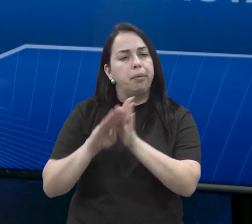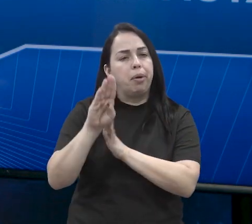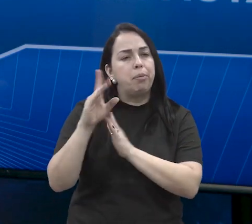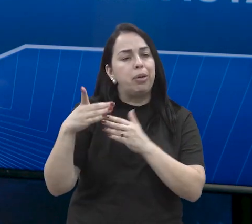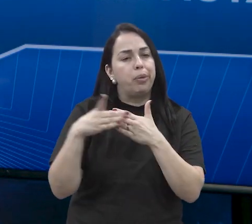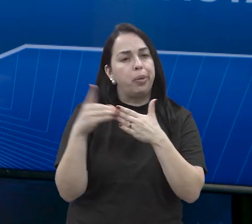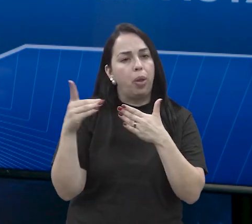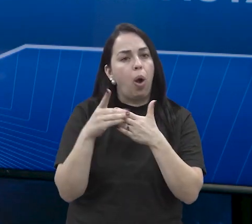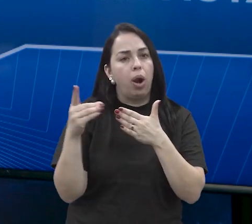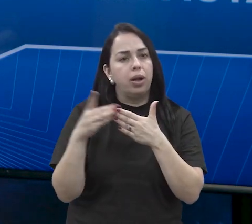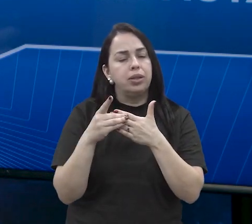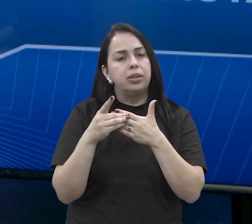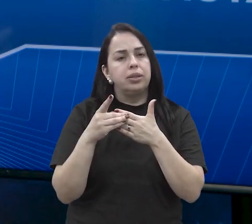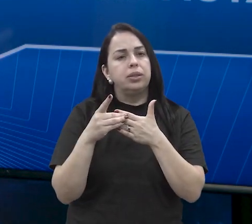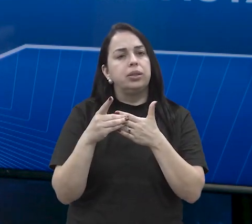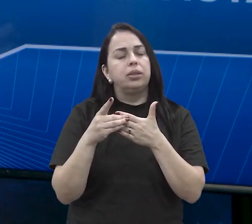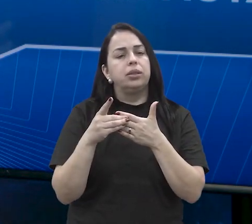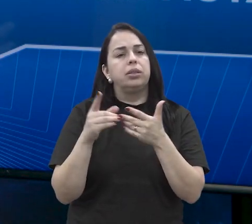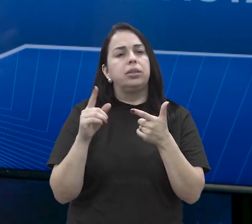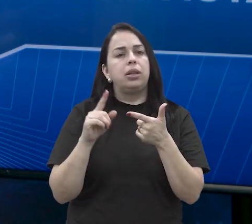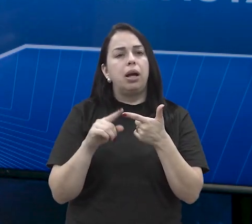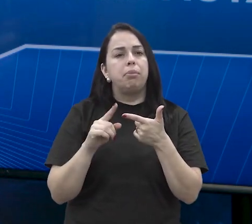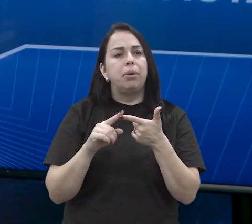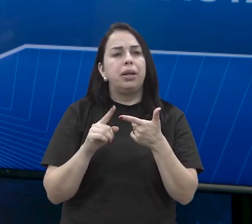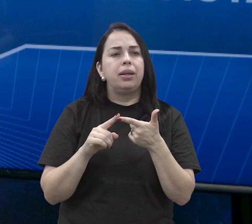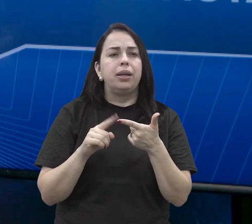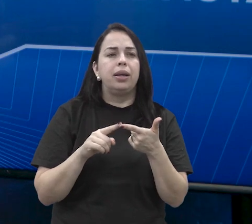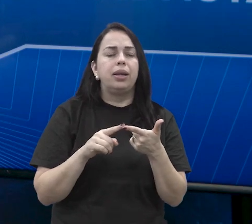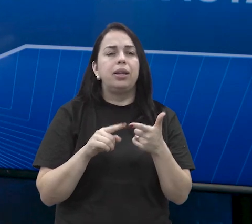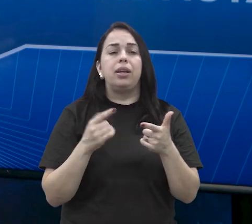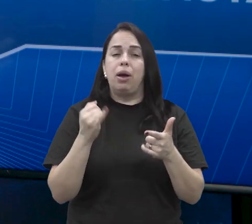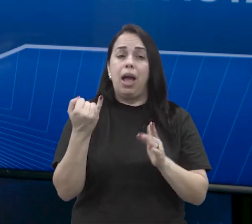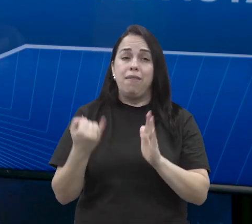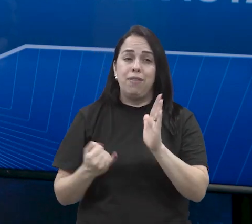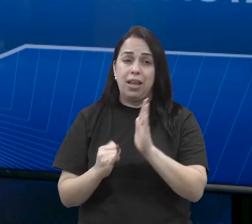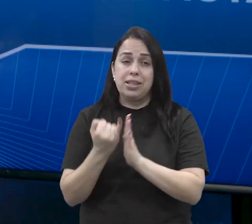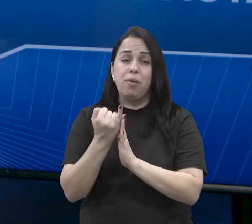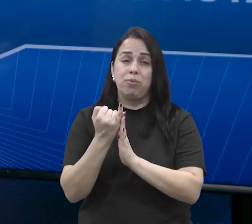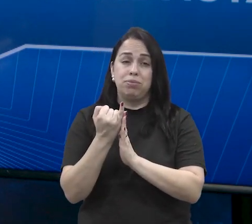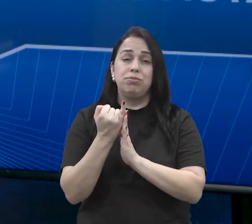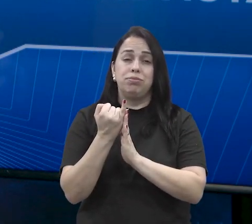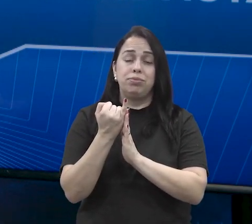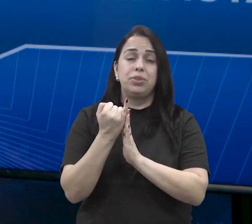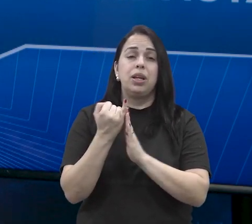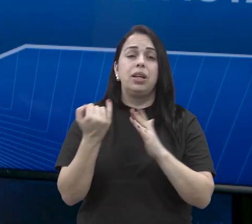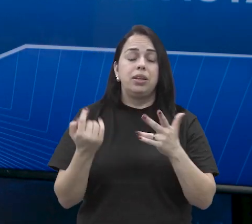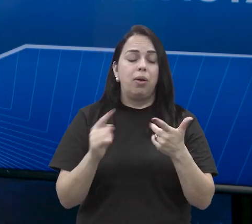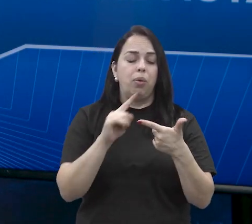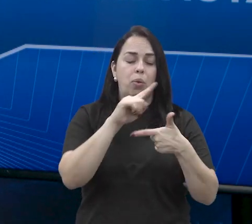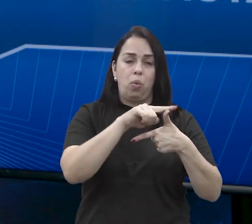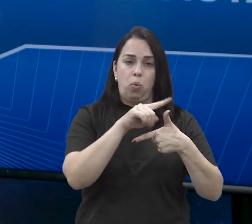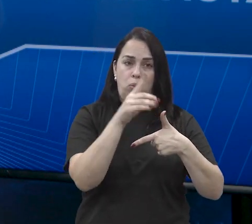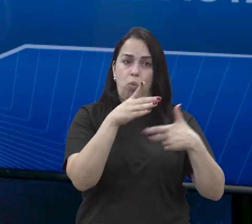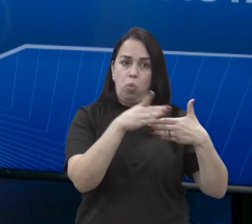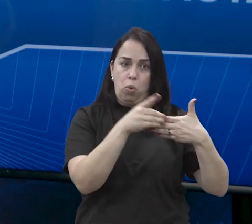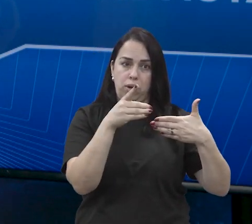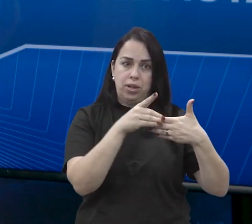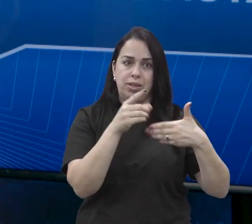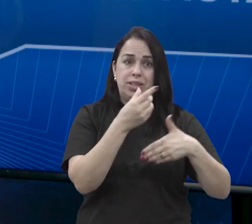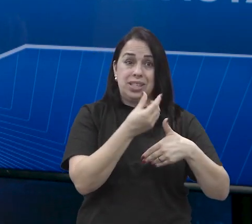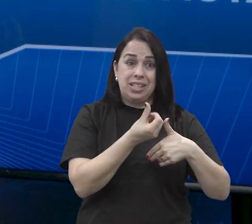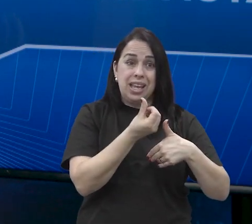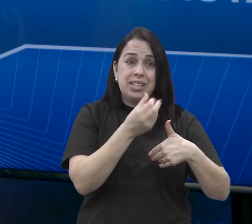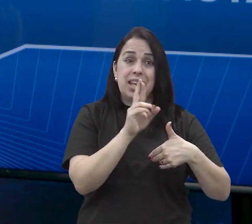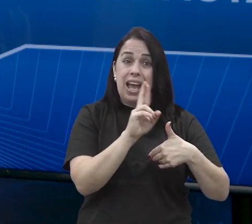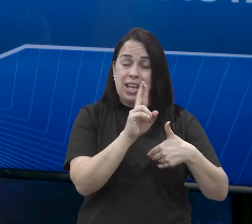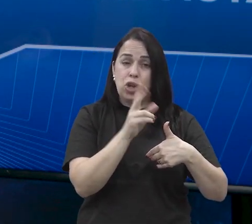do dólar. Um aumento do dólar e um pessimismo com relação à parte da inflação, ou seja, um aumento de inflação. Esse aumento do dólar, que passou agora